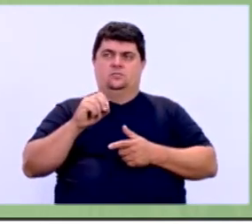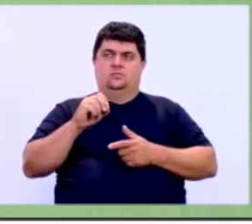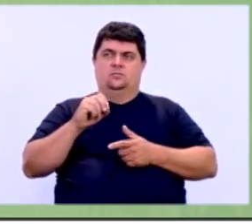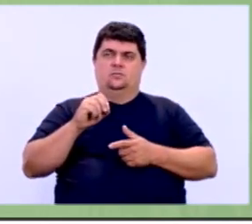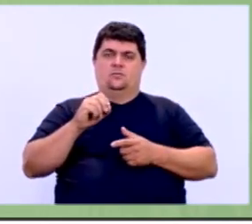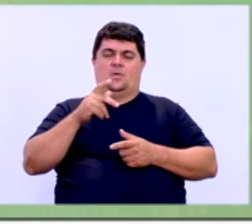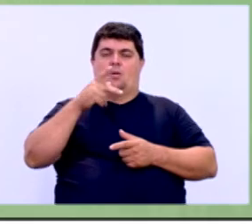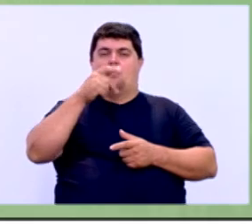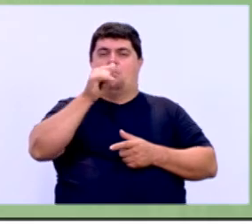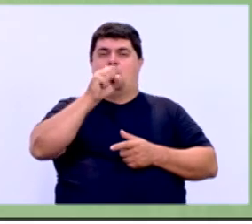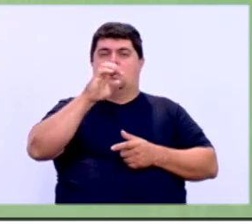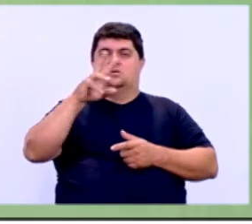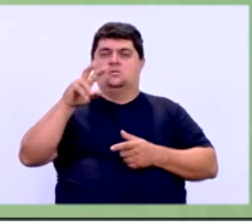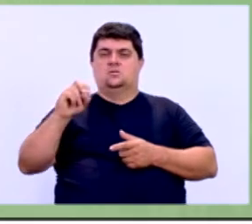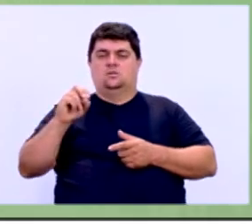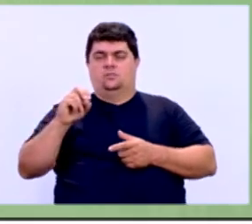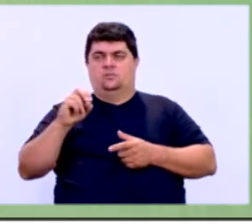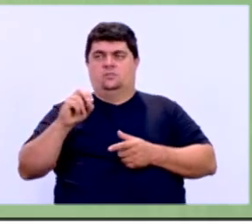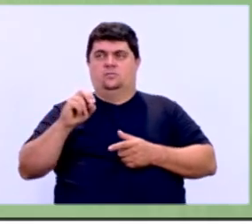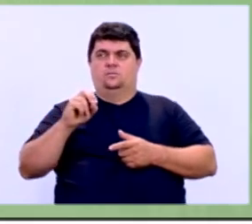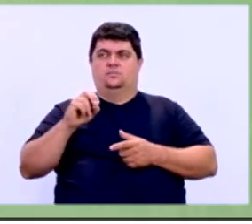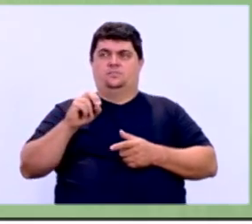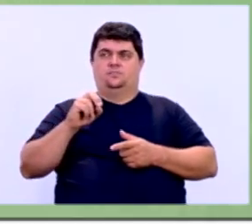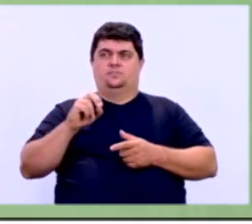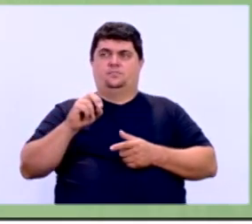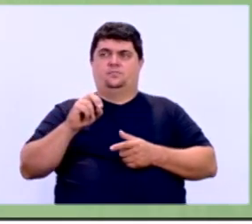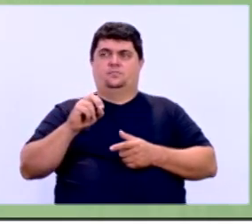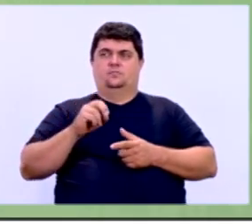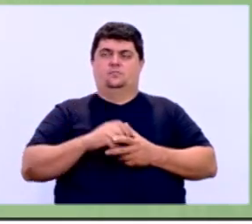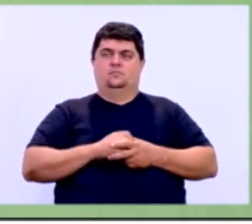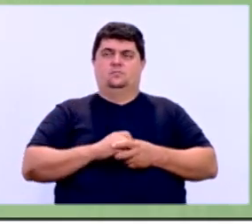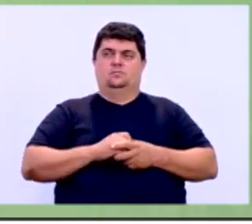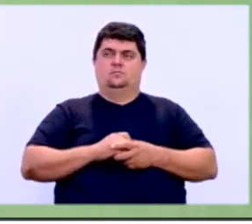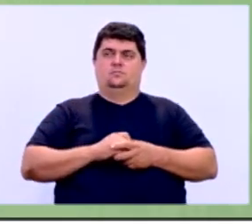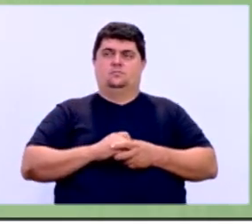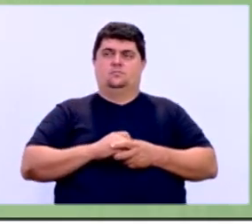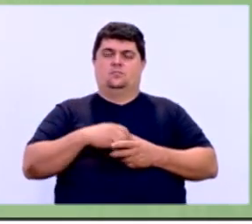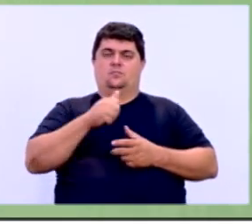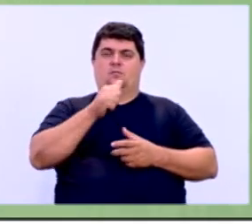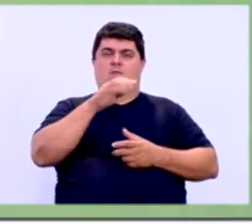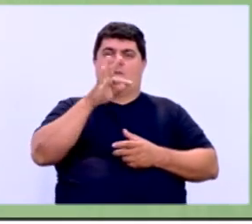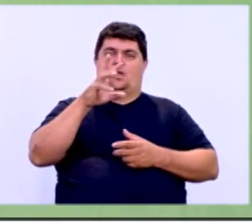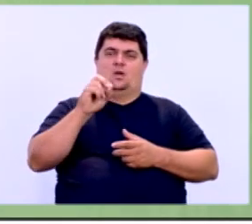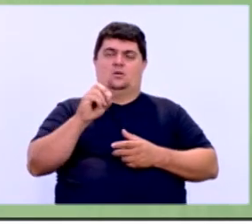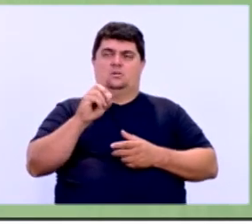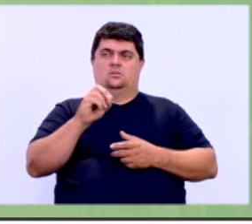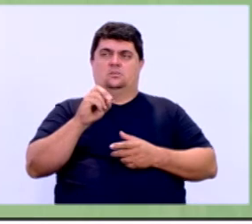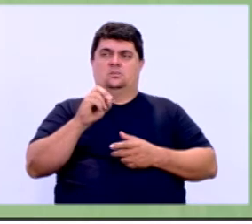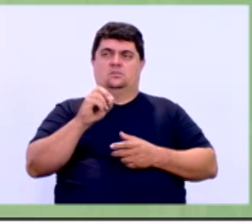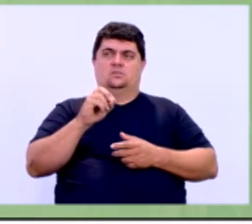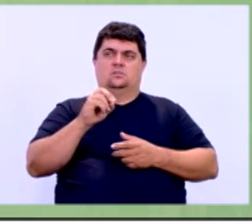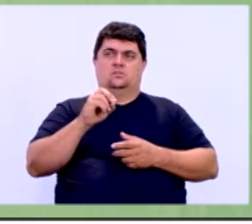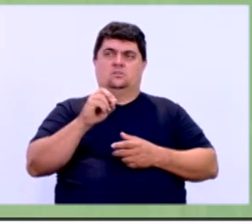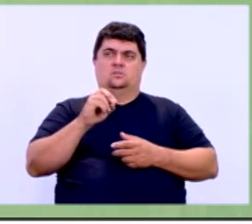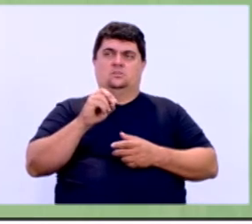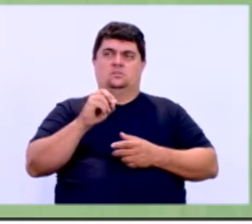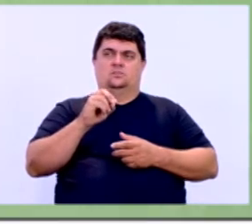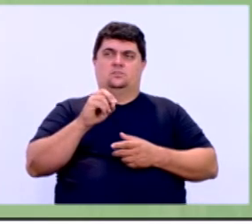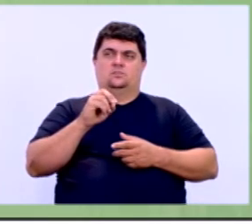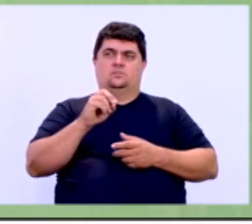o passivo, né? Então, o meu ativo, aqui a grosso modo falando, né, é